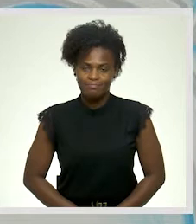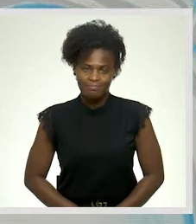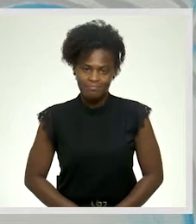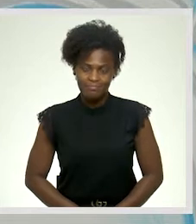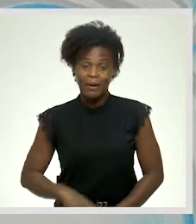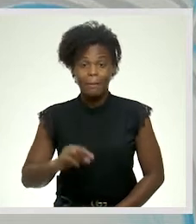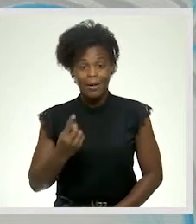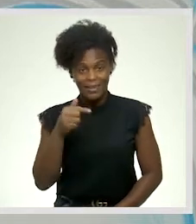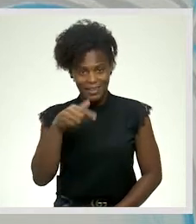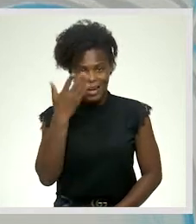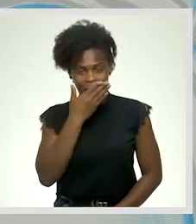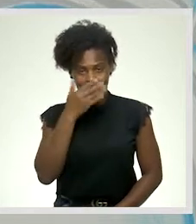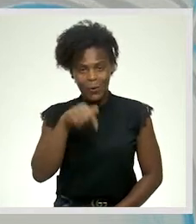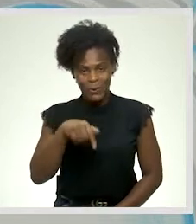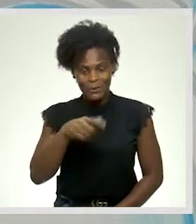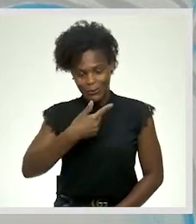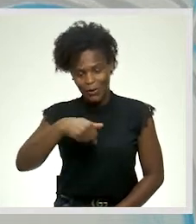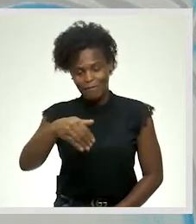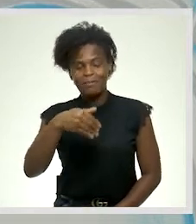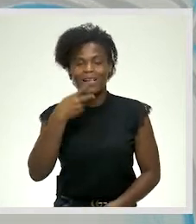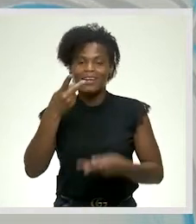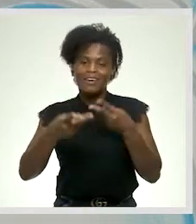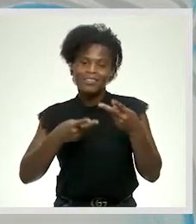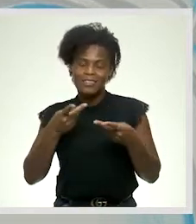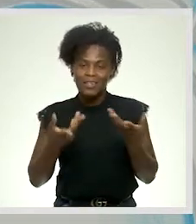Para a aula de hoje, nós vamos analisar